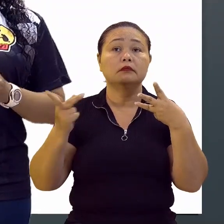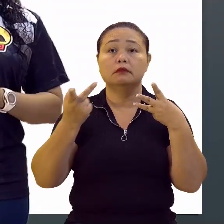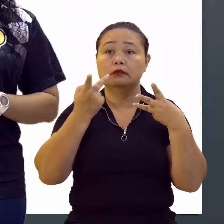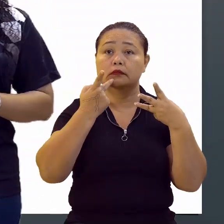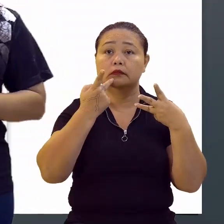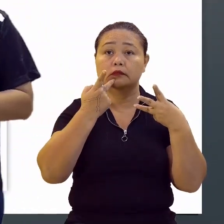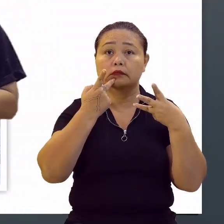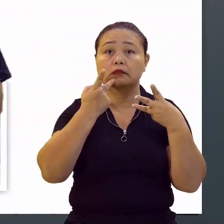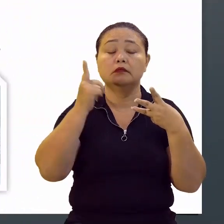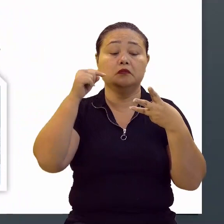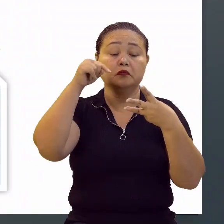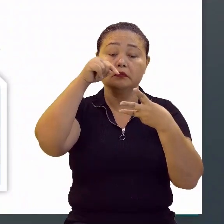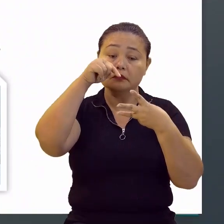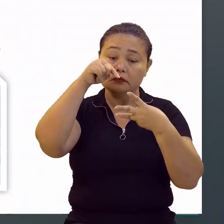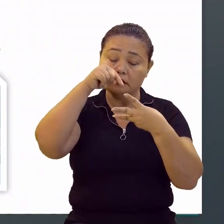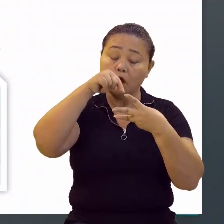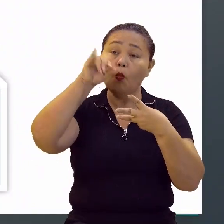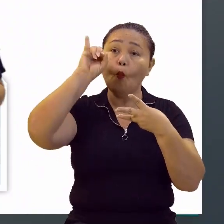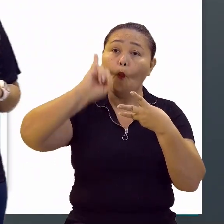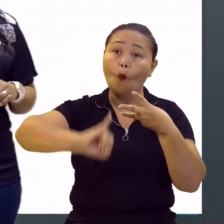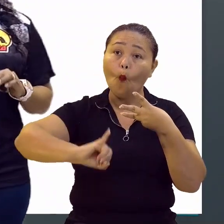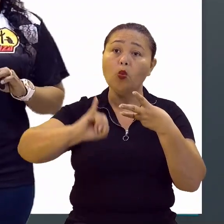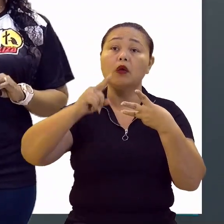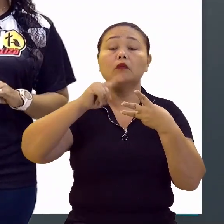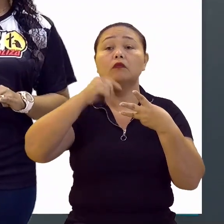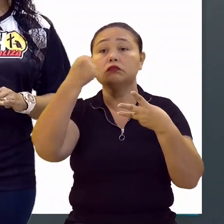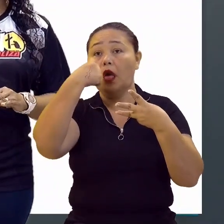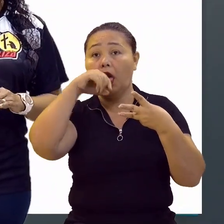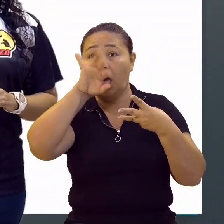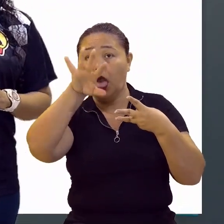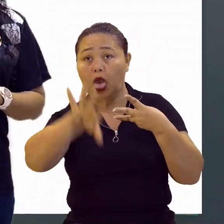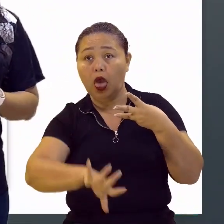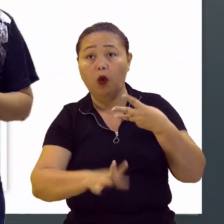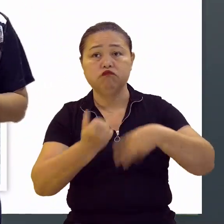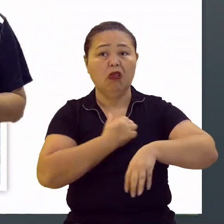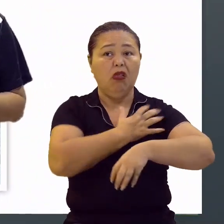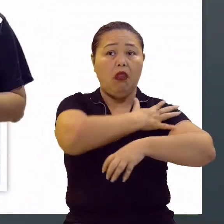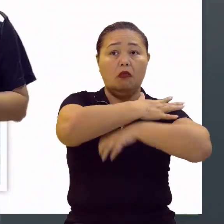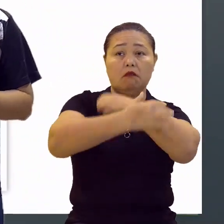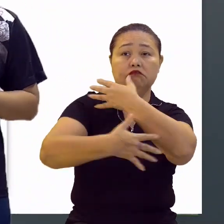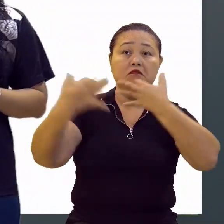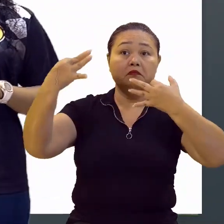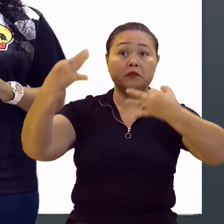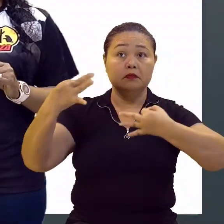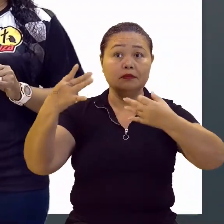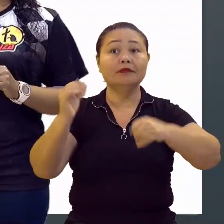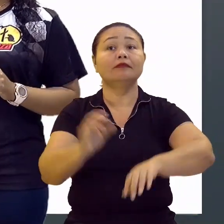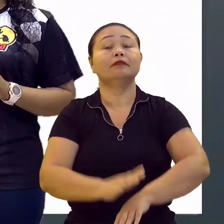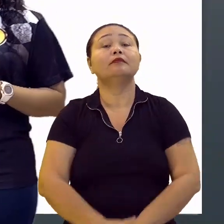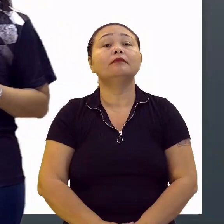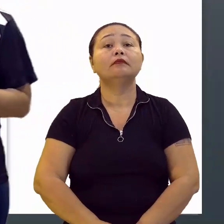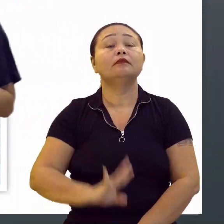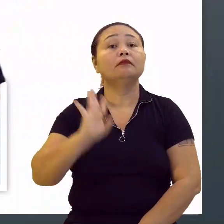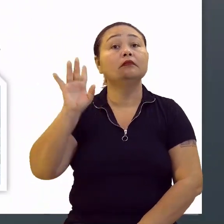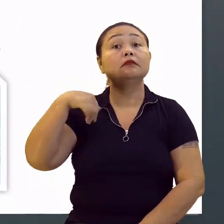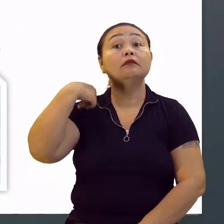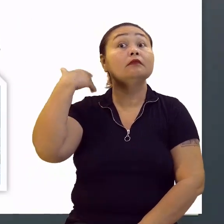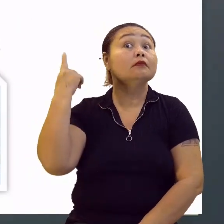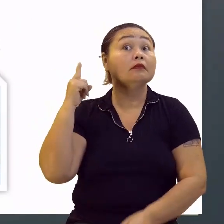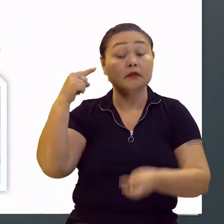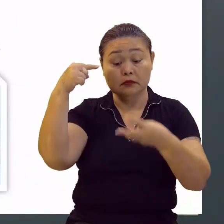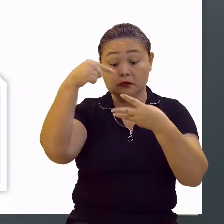da anorexia, da bulimia e da vigorexia. Em qual deles